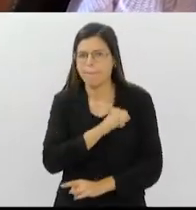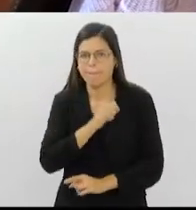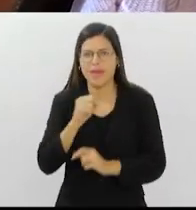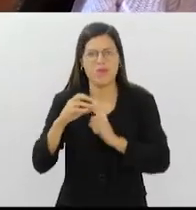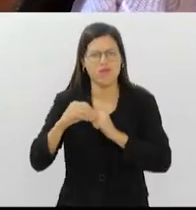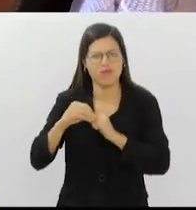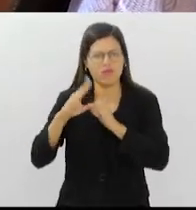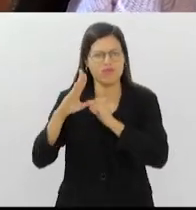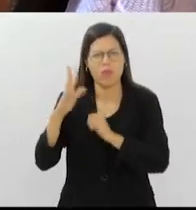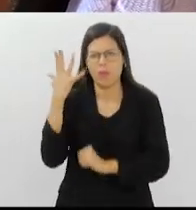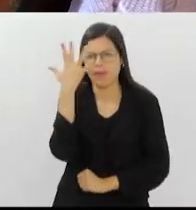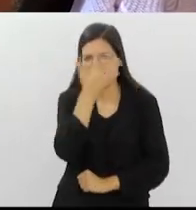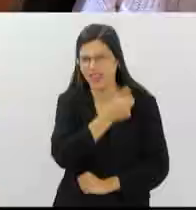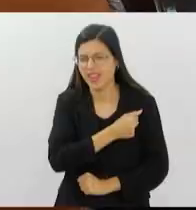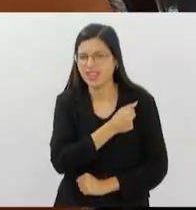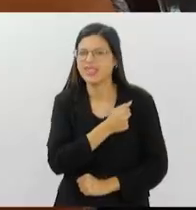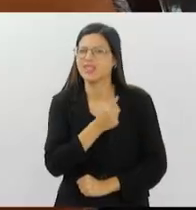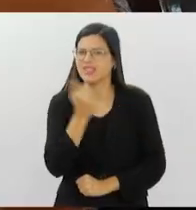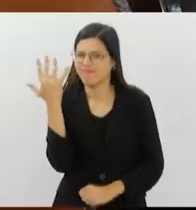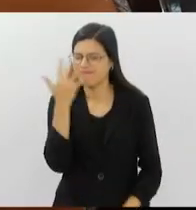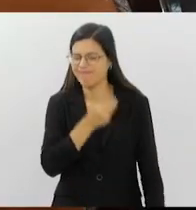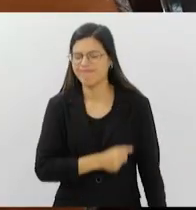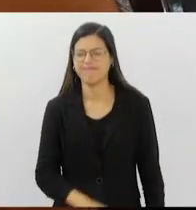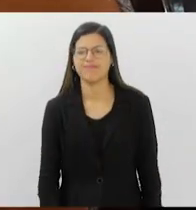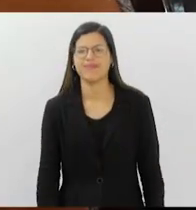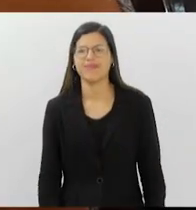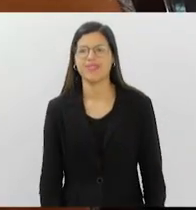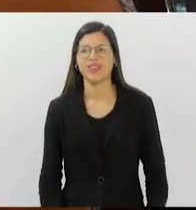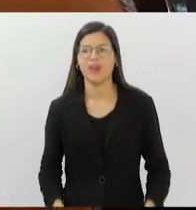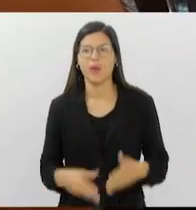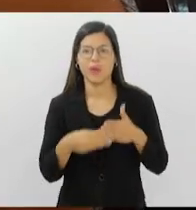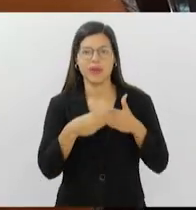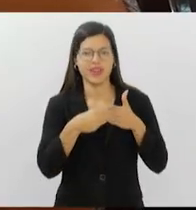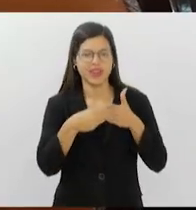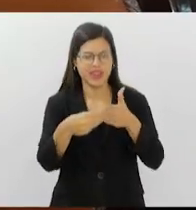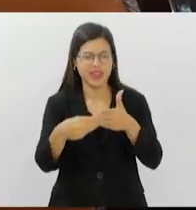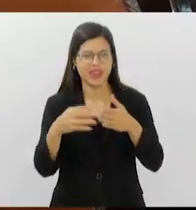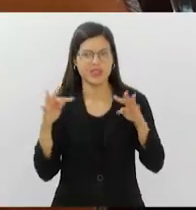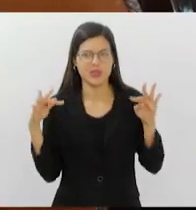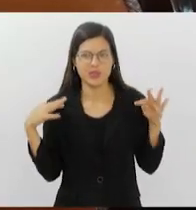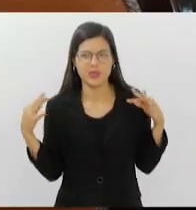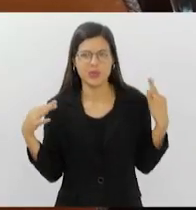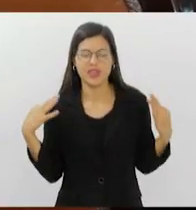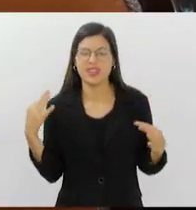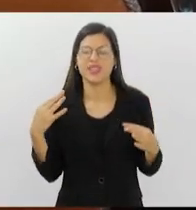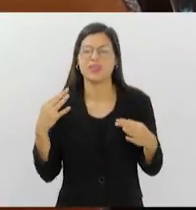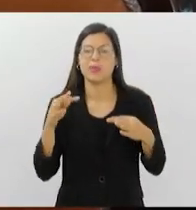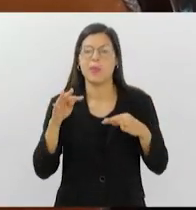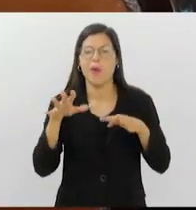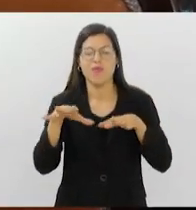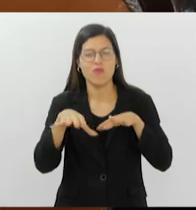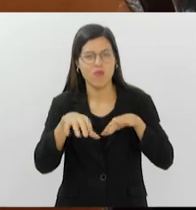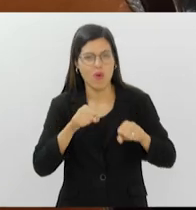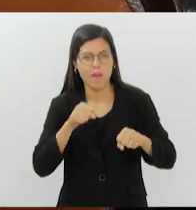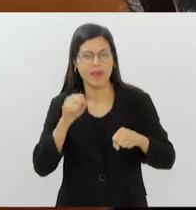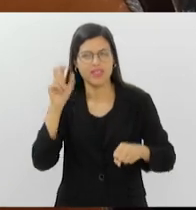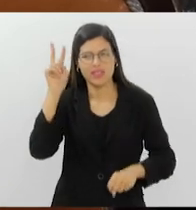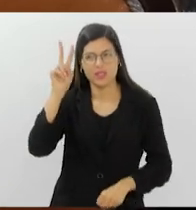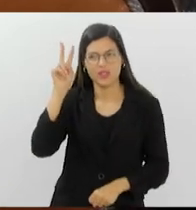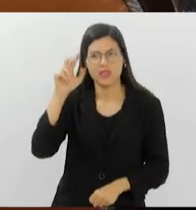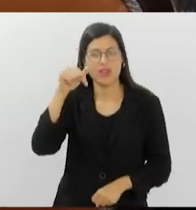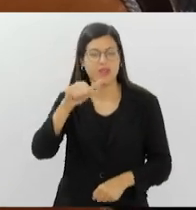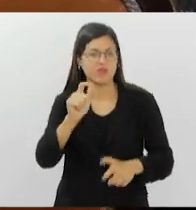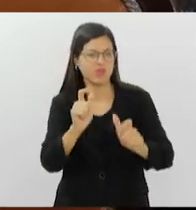uma beleza é muito bonito enquanto guia de turismo formado em história eu acho que aqui é um lugar riquíssimo pra gente